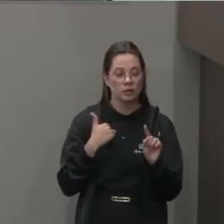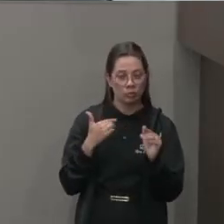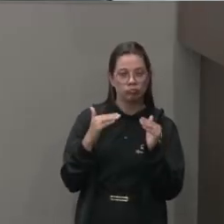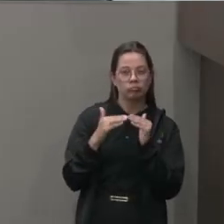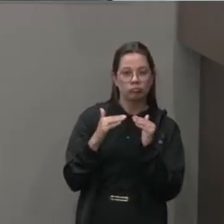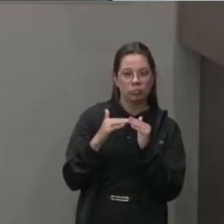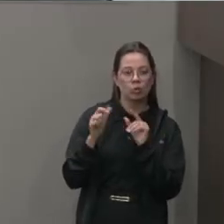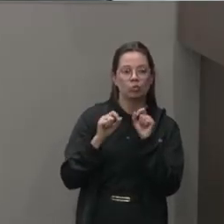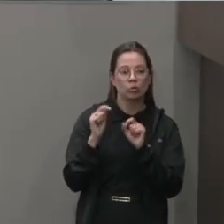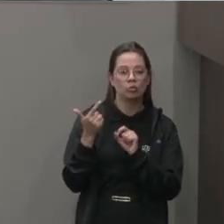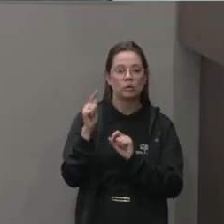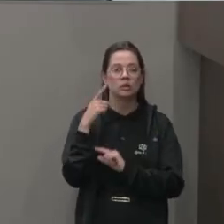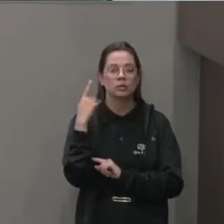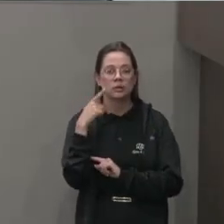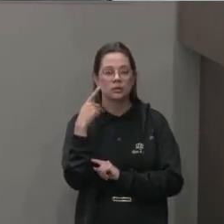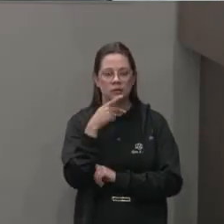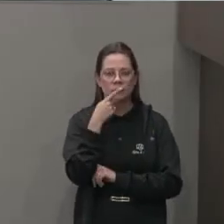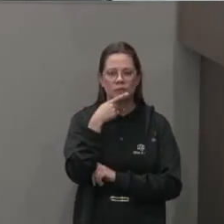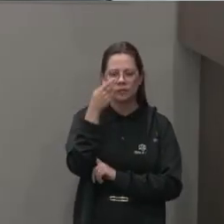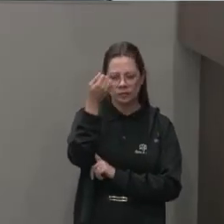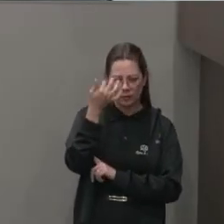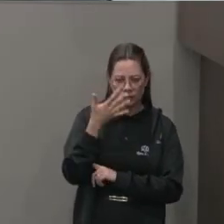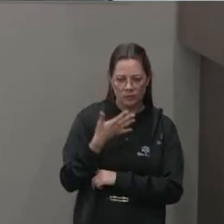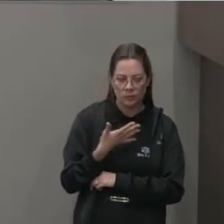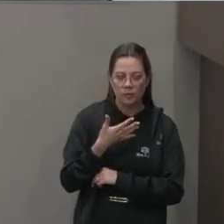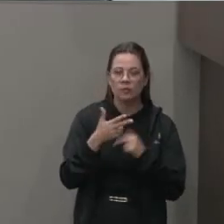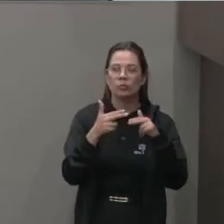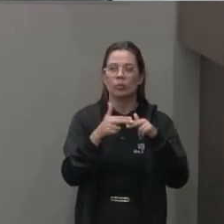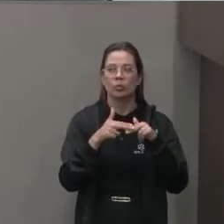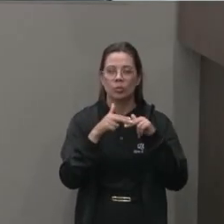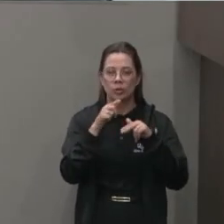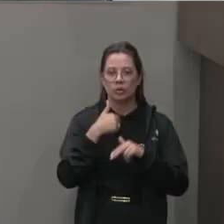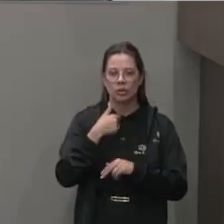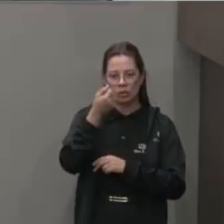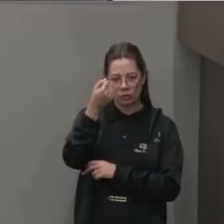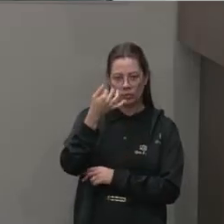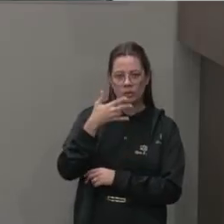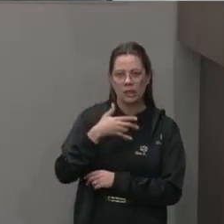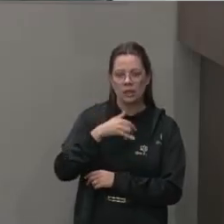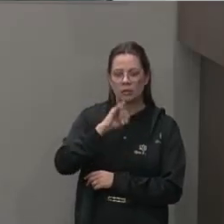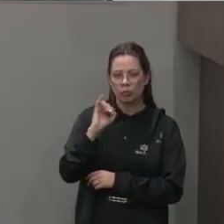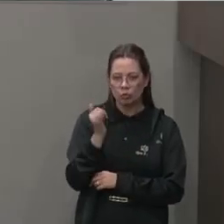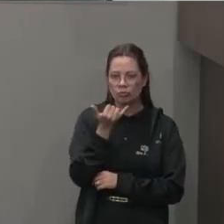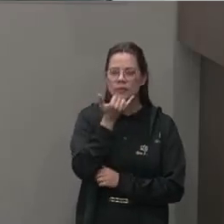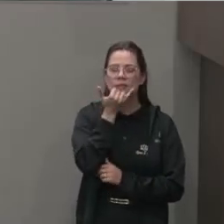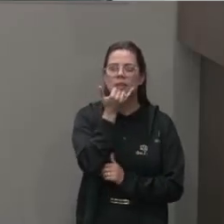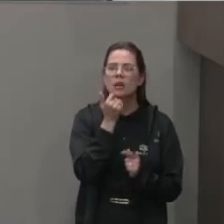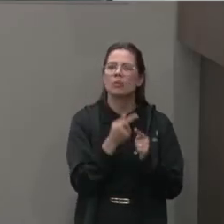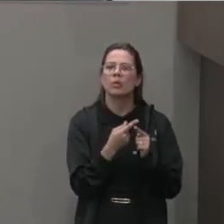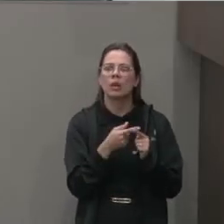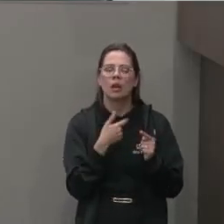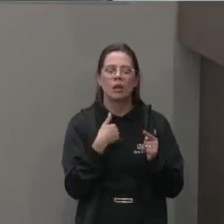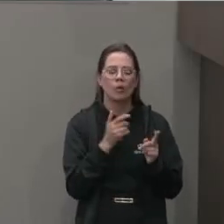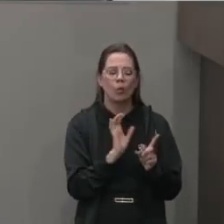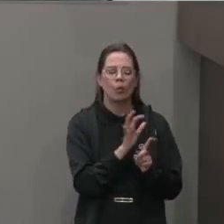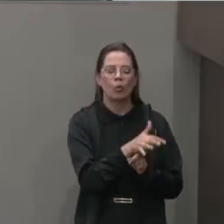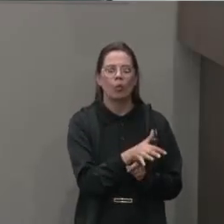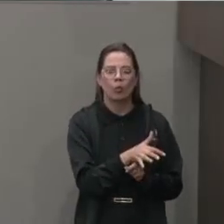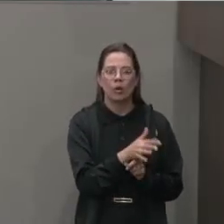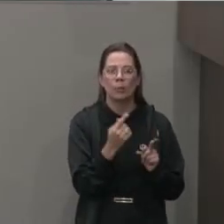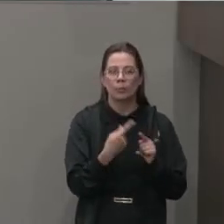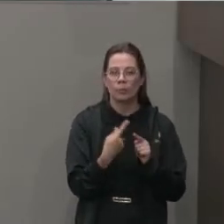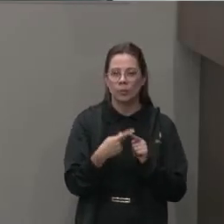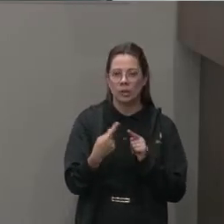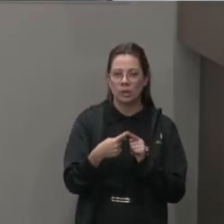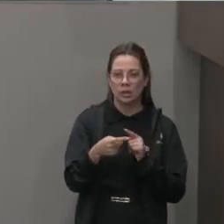os vereadores falaram e por isso justifiquei aquele dia do voto contrário à emenda já na sua origem, né? Porque realmente o município tem esse dever de